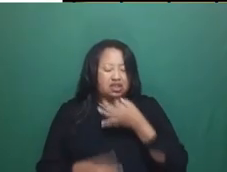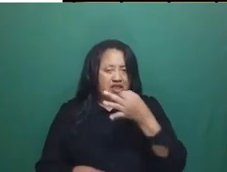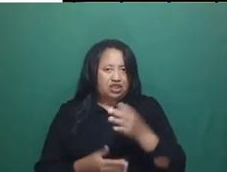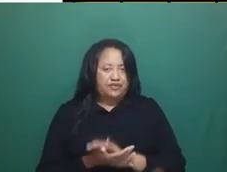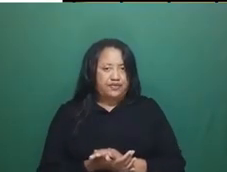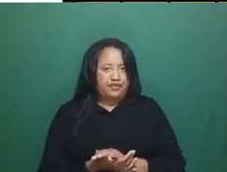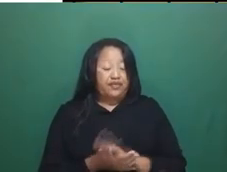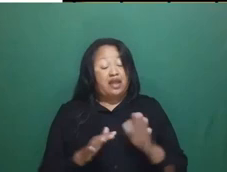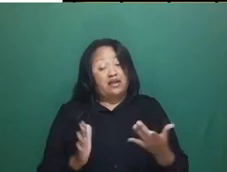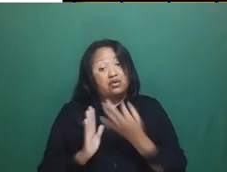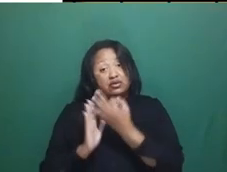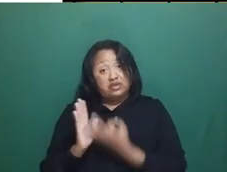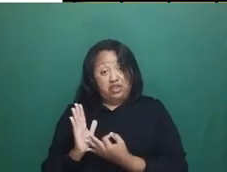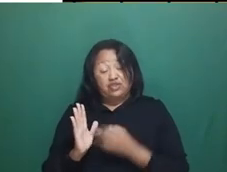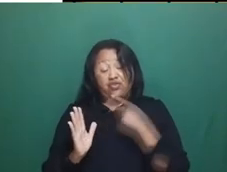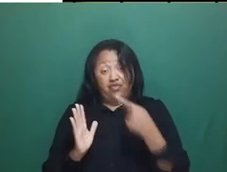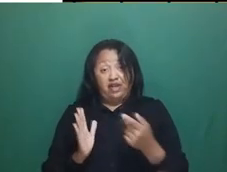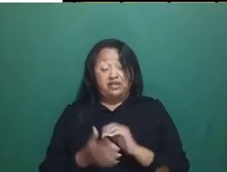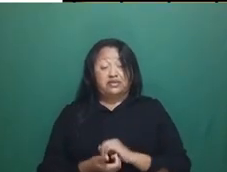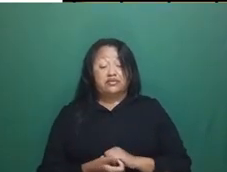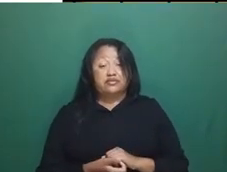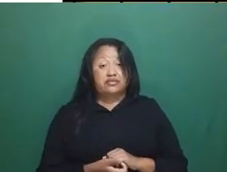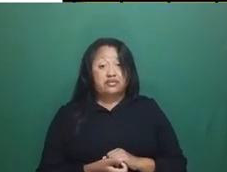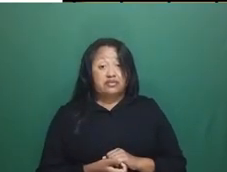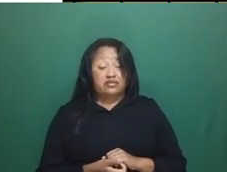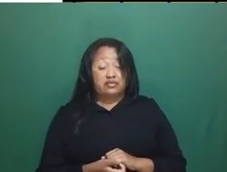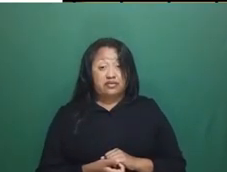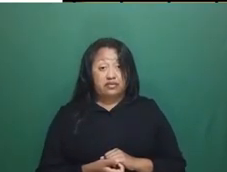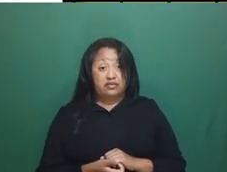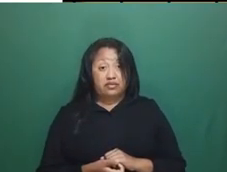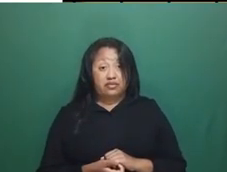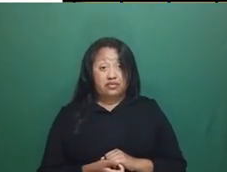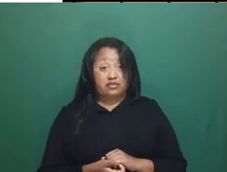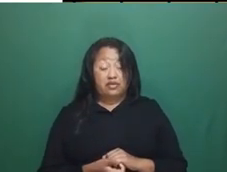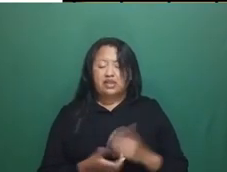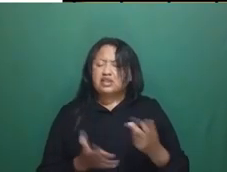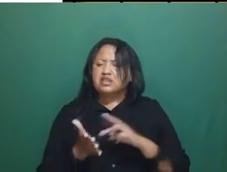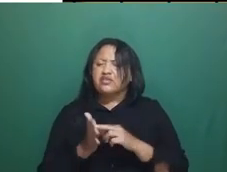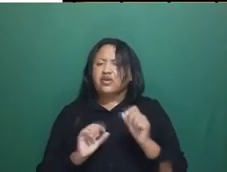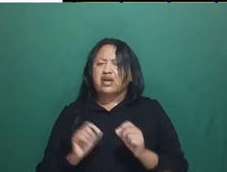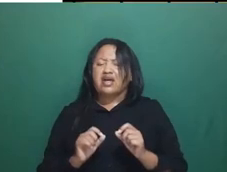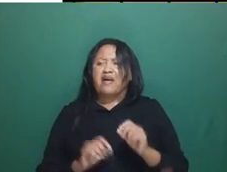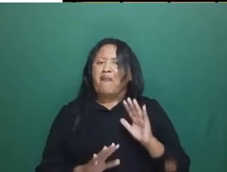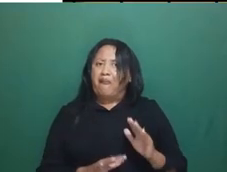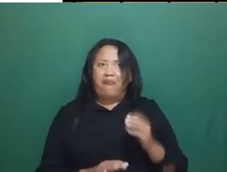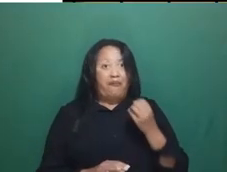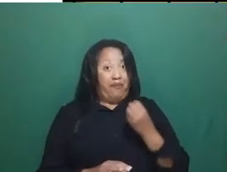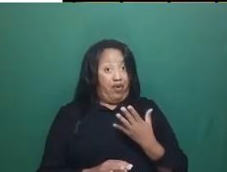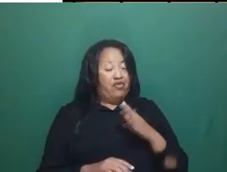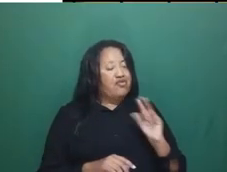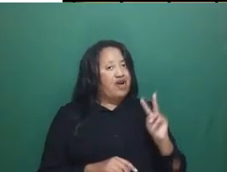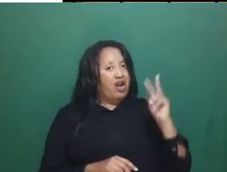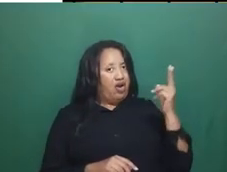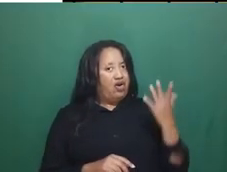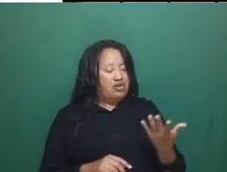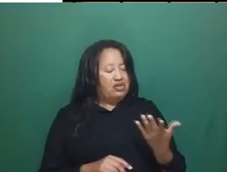E aí o texto diz valem nós testar linda para essa cena ou seja vale mais né com essa